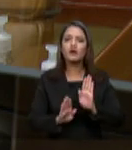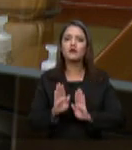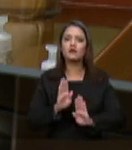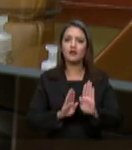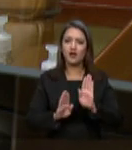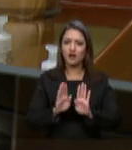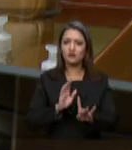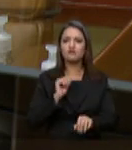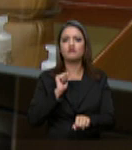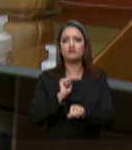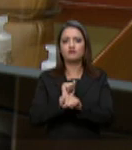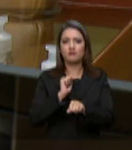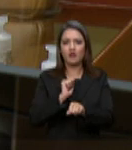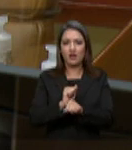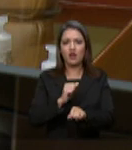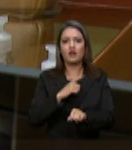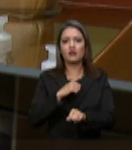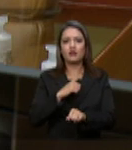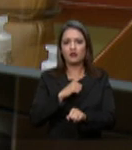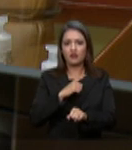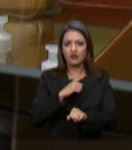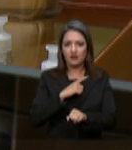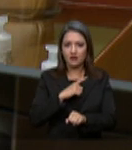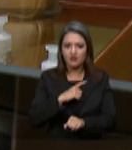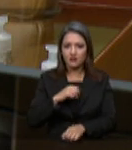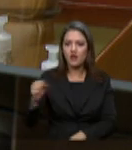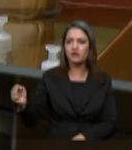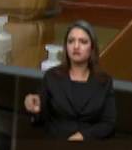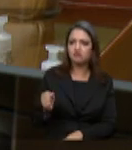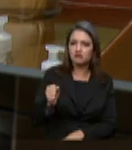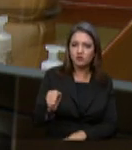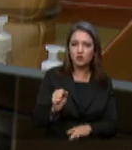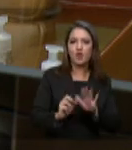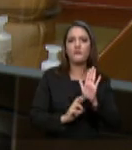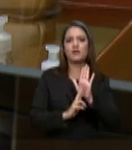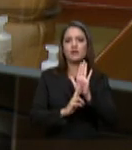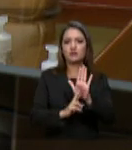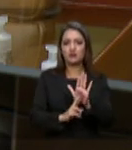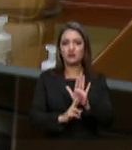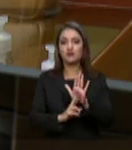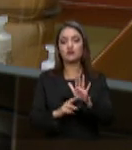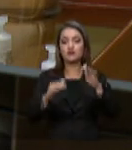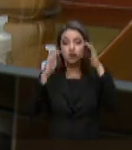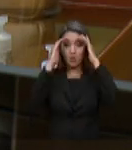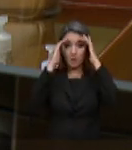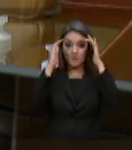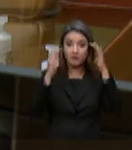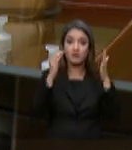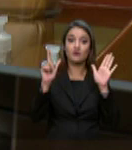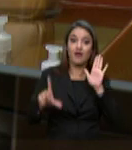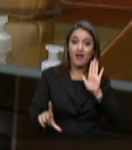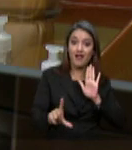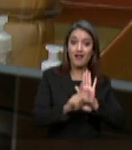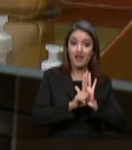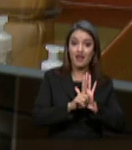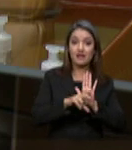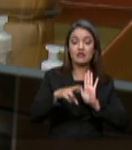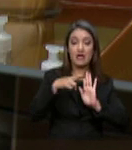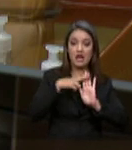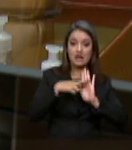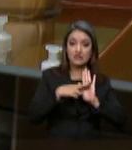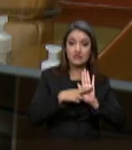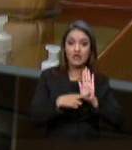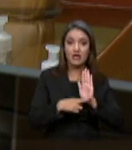a parte tivesse todo direito de pelos meios tons cumprindo-se a lei compreende as